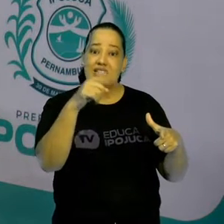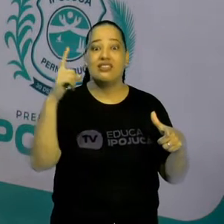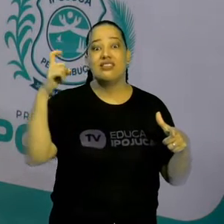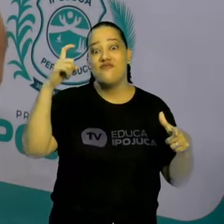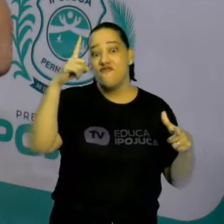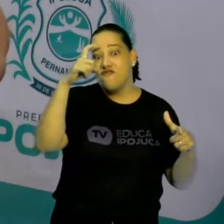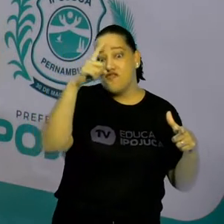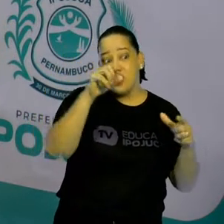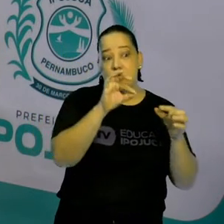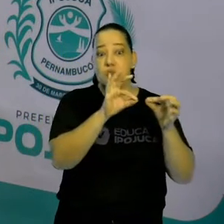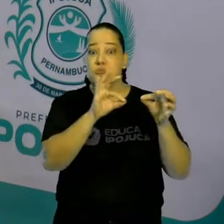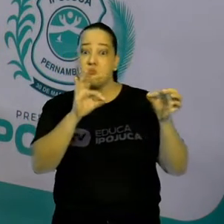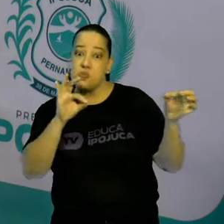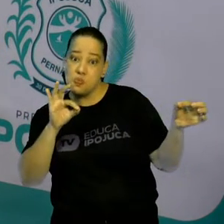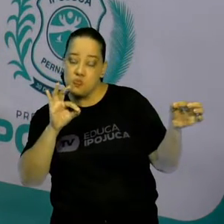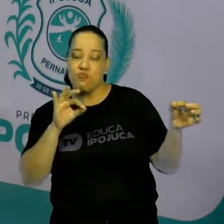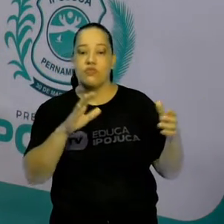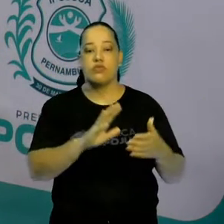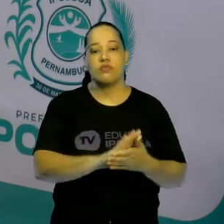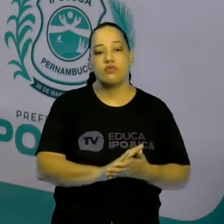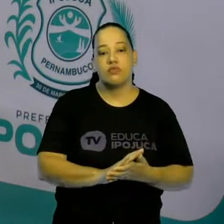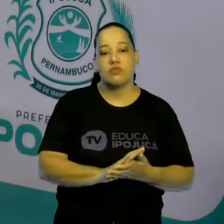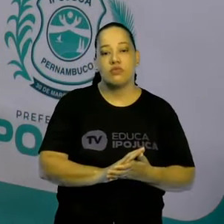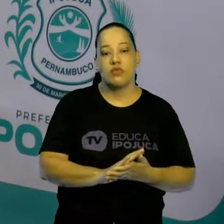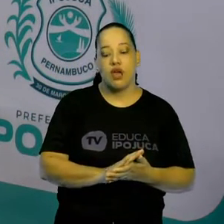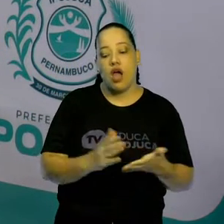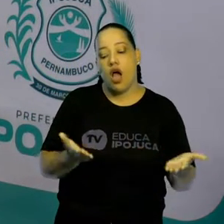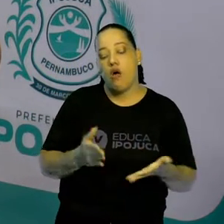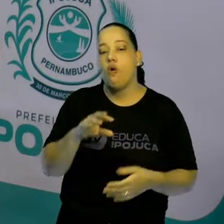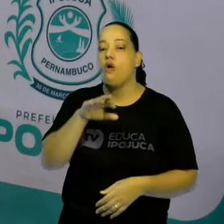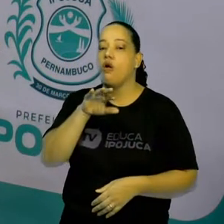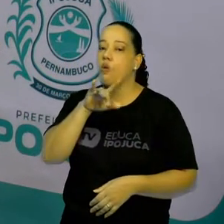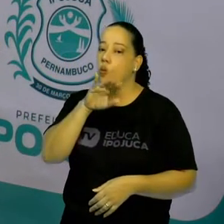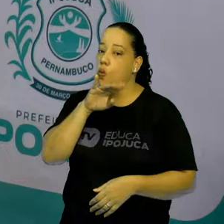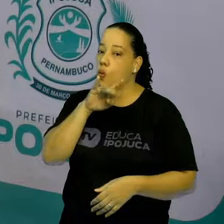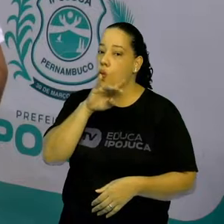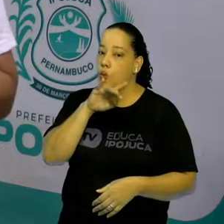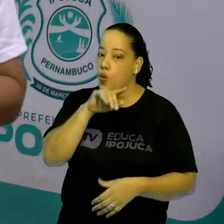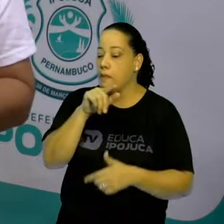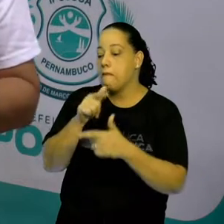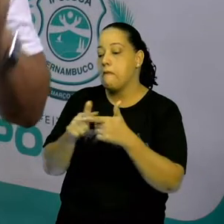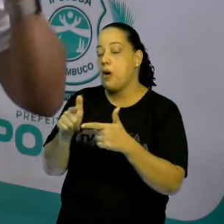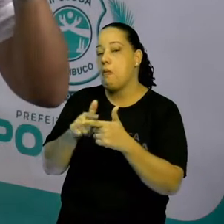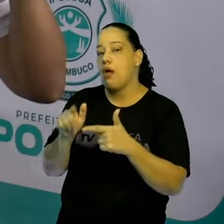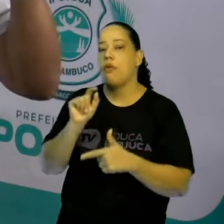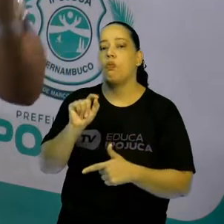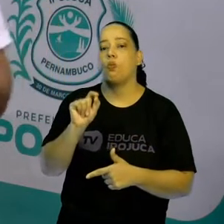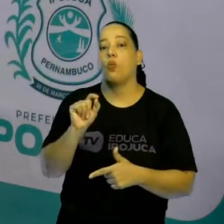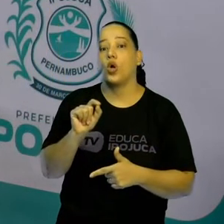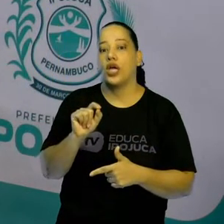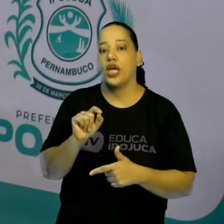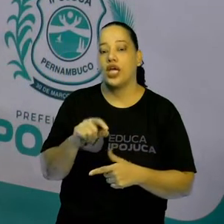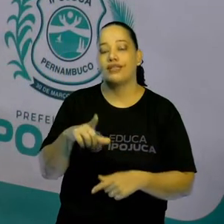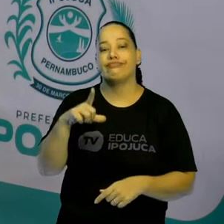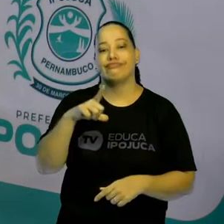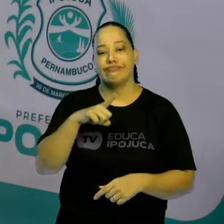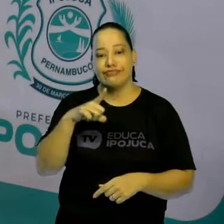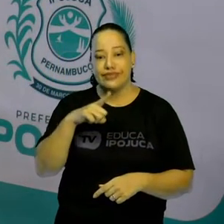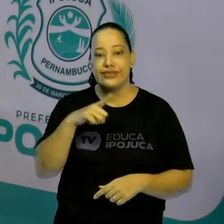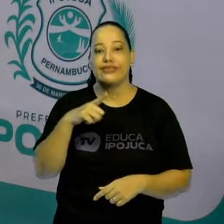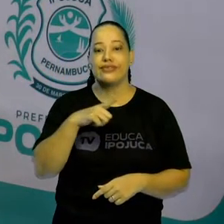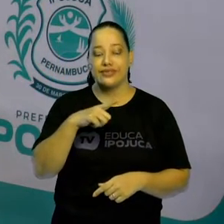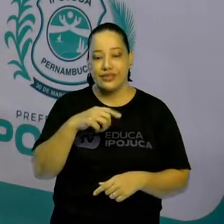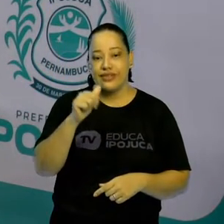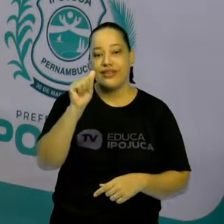elétrica. Agora vamos à parte ruim, as desvantagens. Vai liberar muito